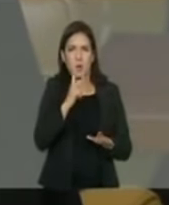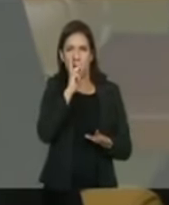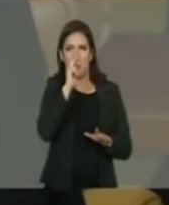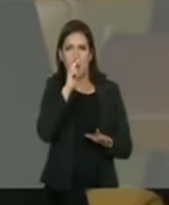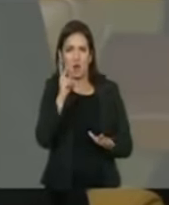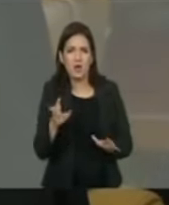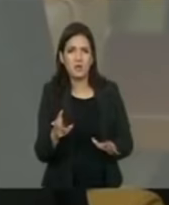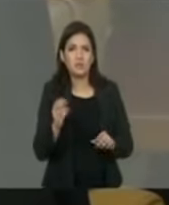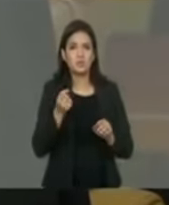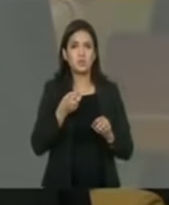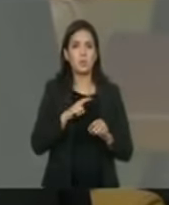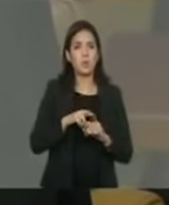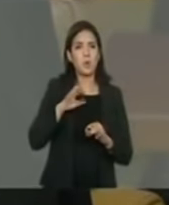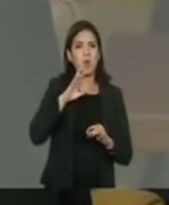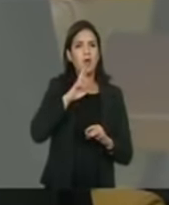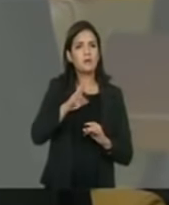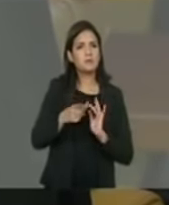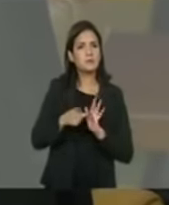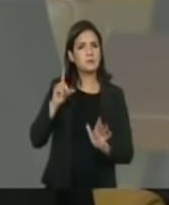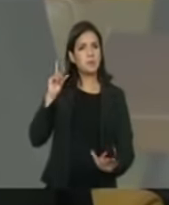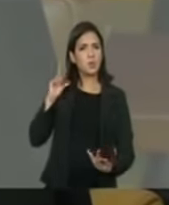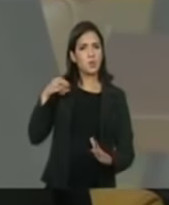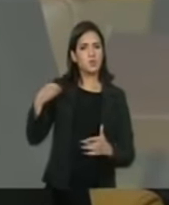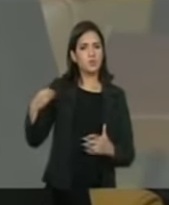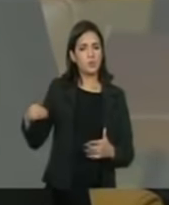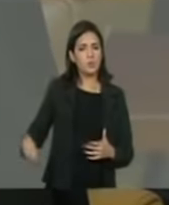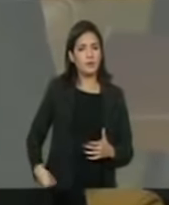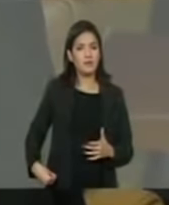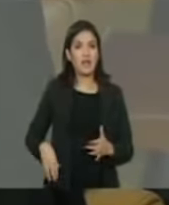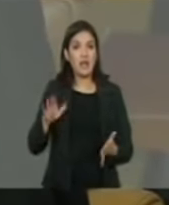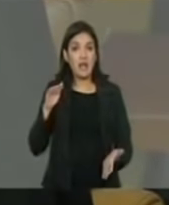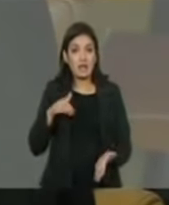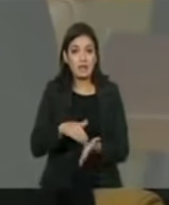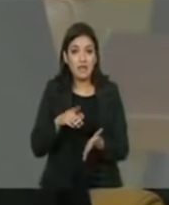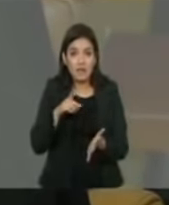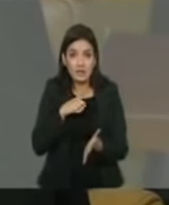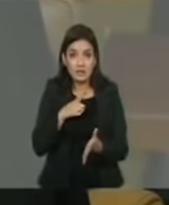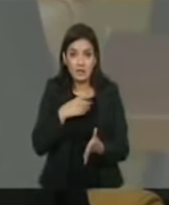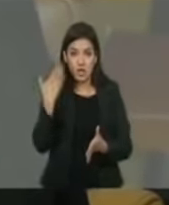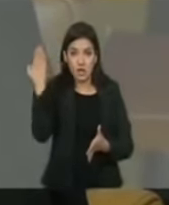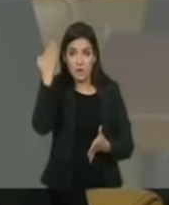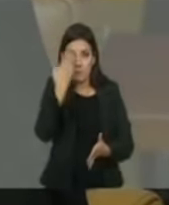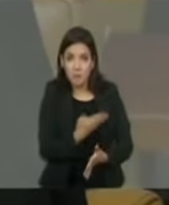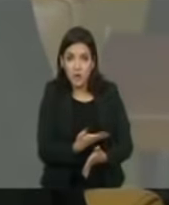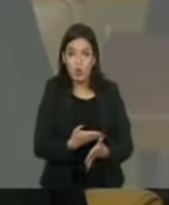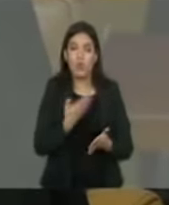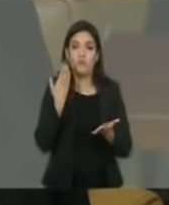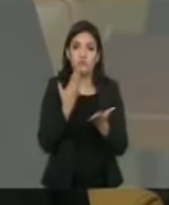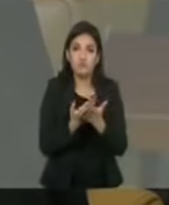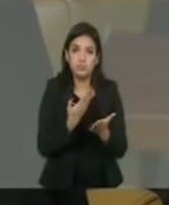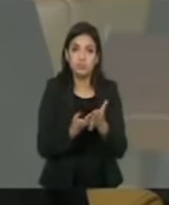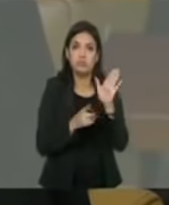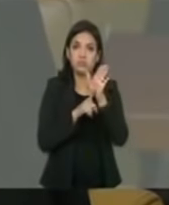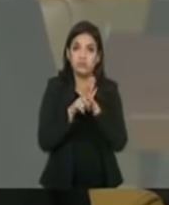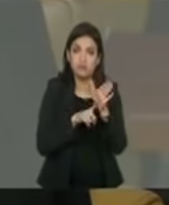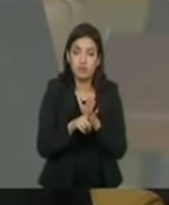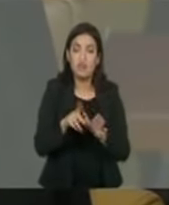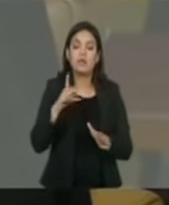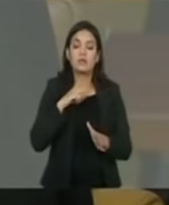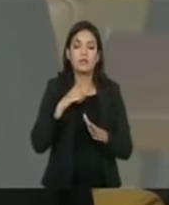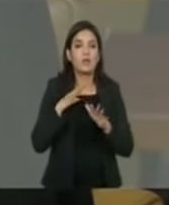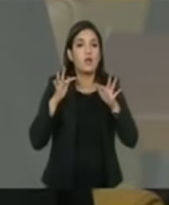prematuros de culpabilidade até que sobrevenham como o exige a cônsul do brasil o trânsito em julgado